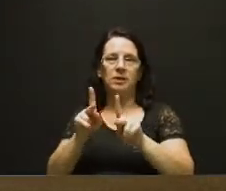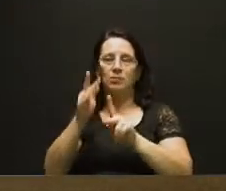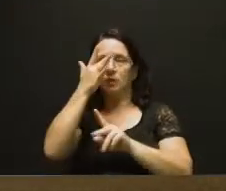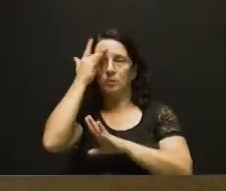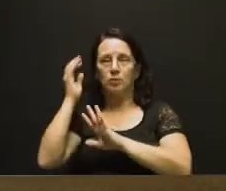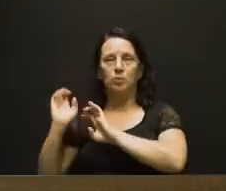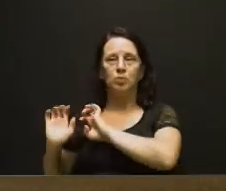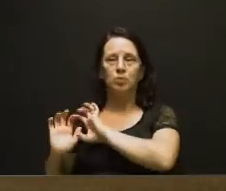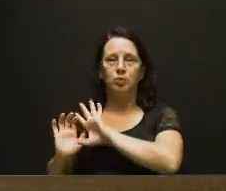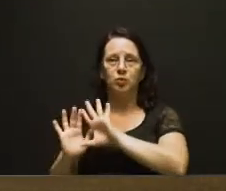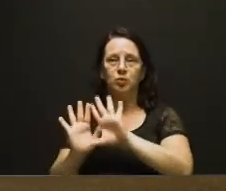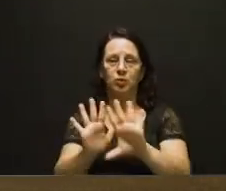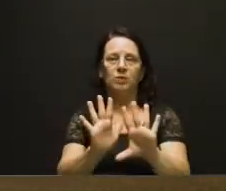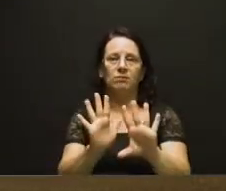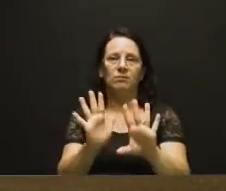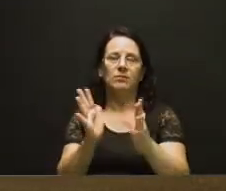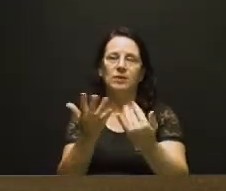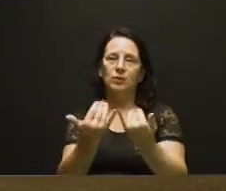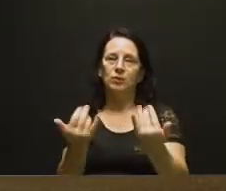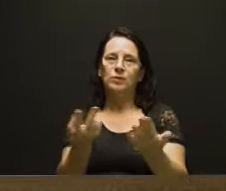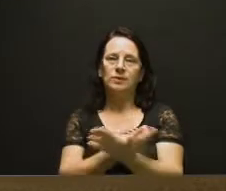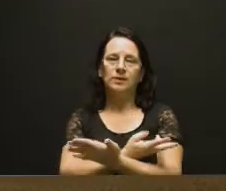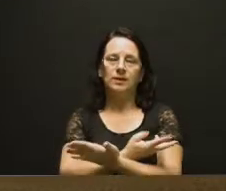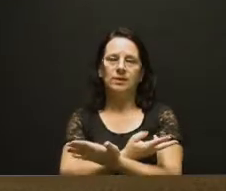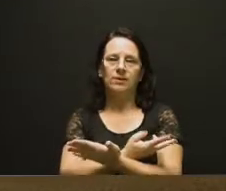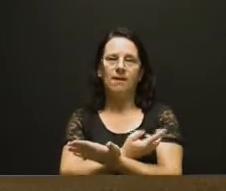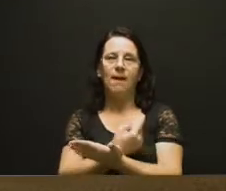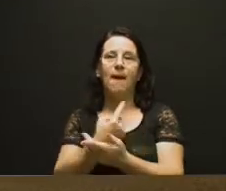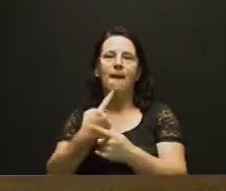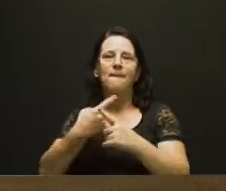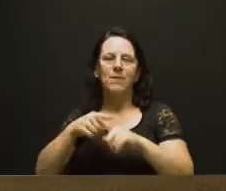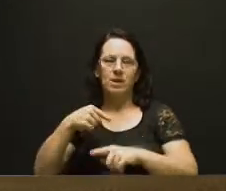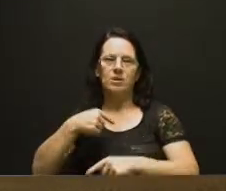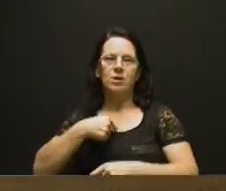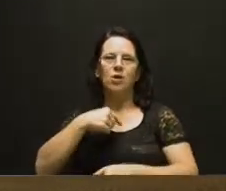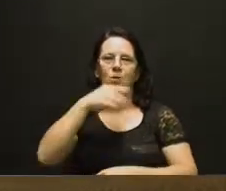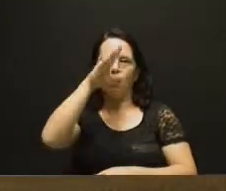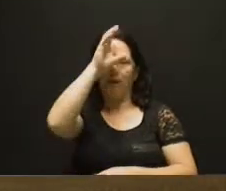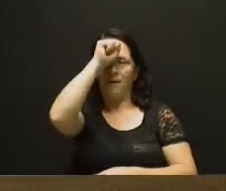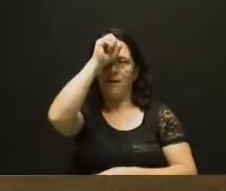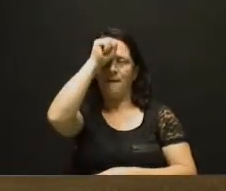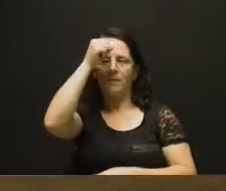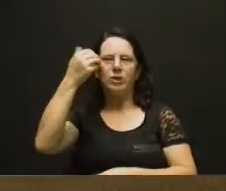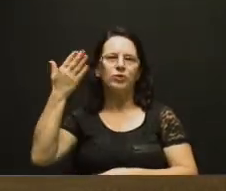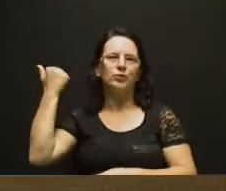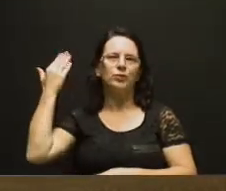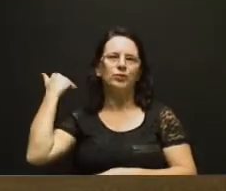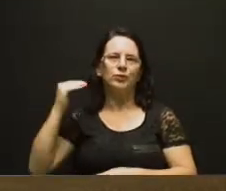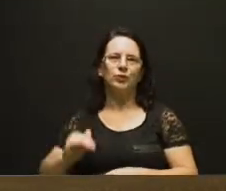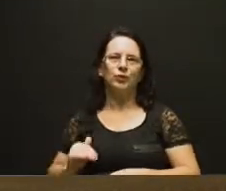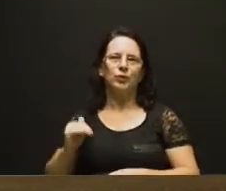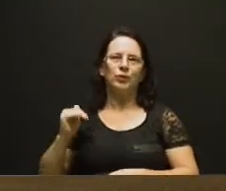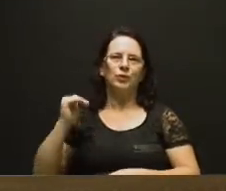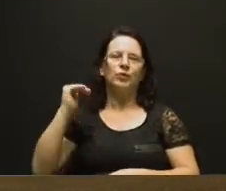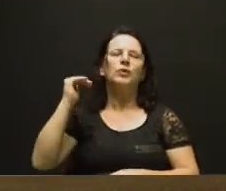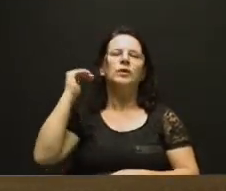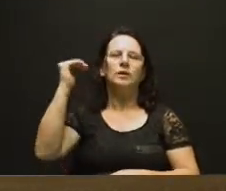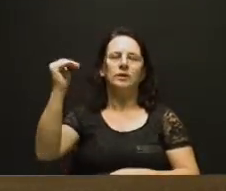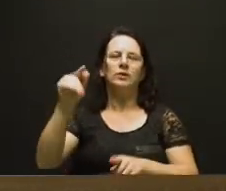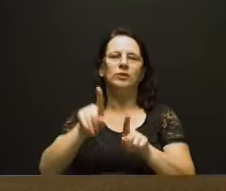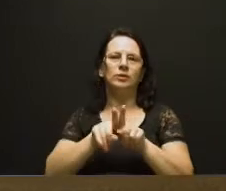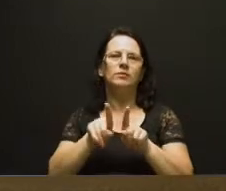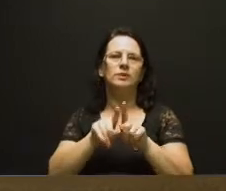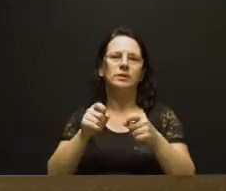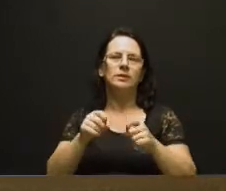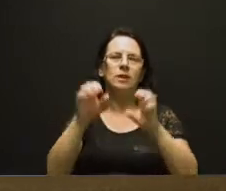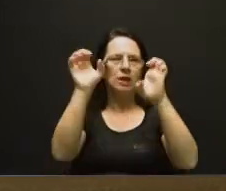mas eu aprendi antes de tudo isso vem de berço são princípios morais não são éticos né doutora a época só entra em ação